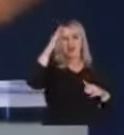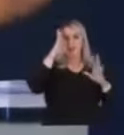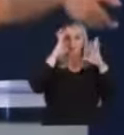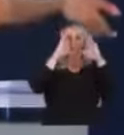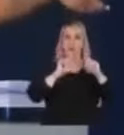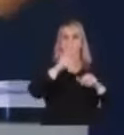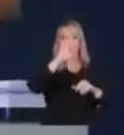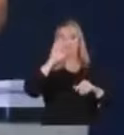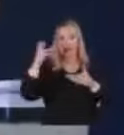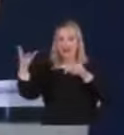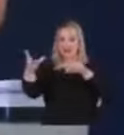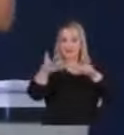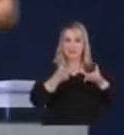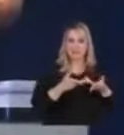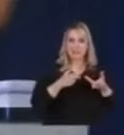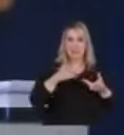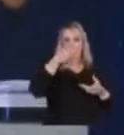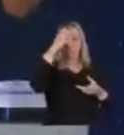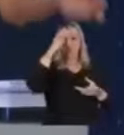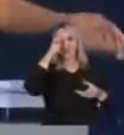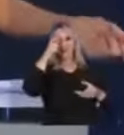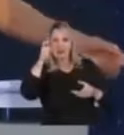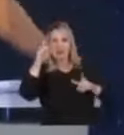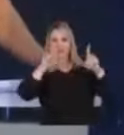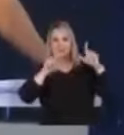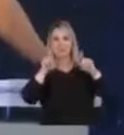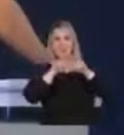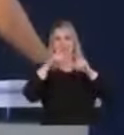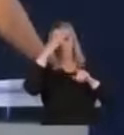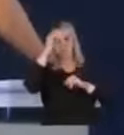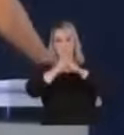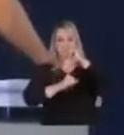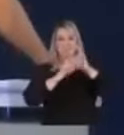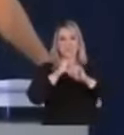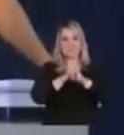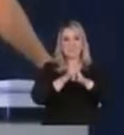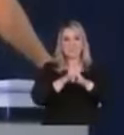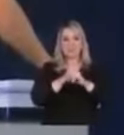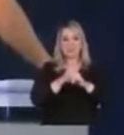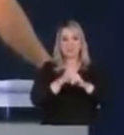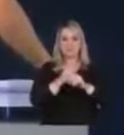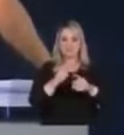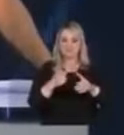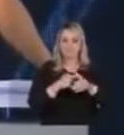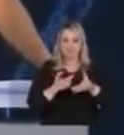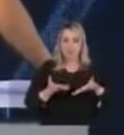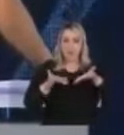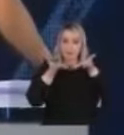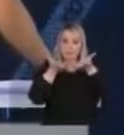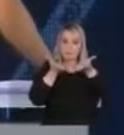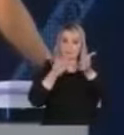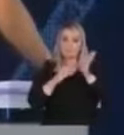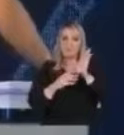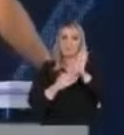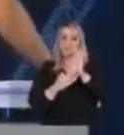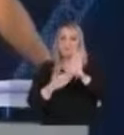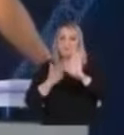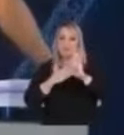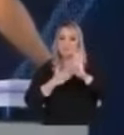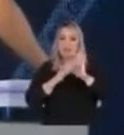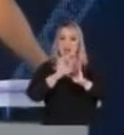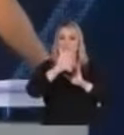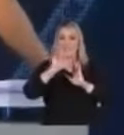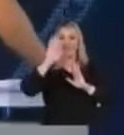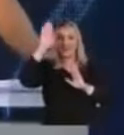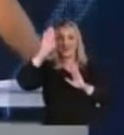candidatos aos convidados aos telespectadores e aos nossos internautas nosso dever é contribuir para que você eleitor Conheça as propostas de